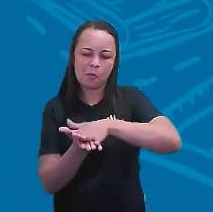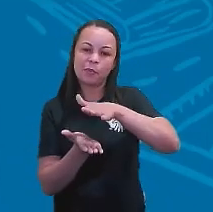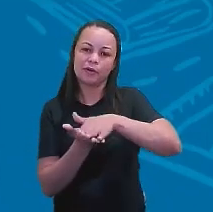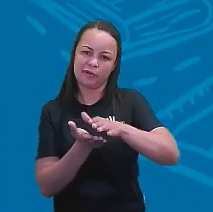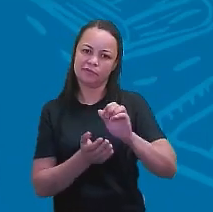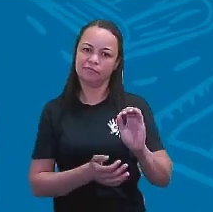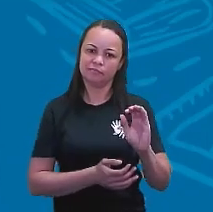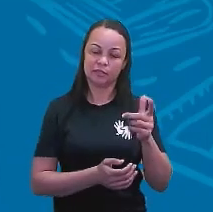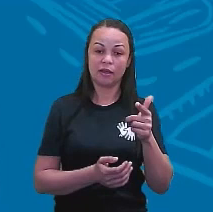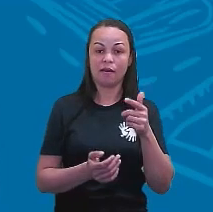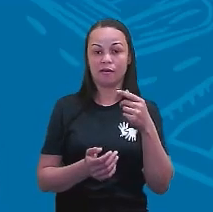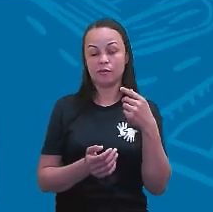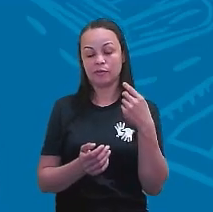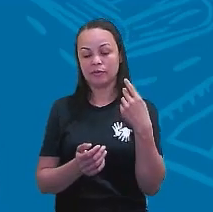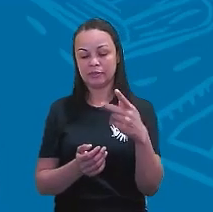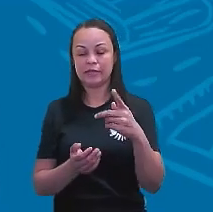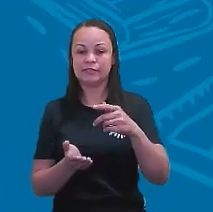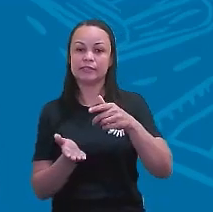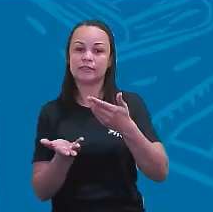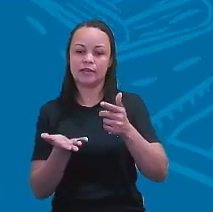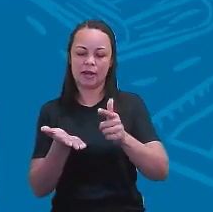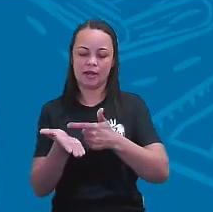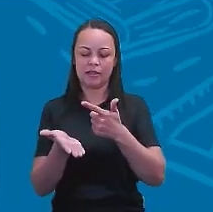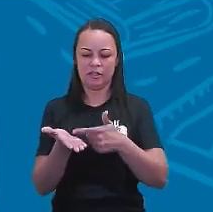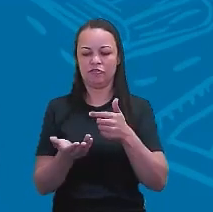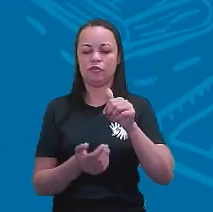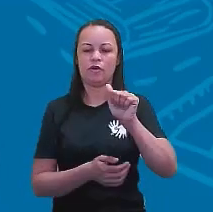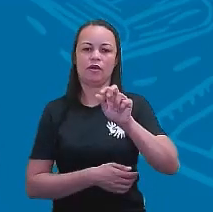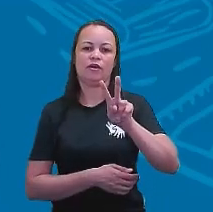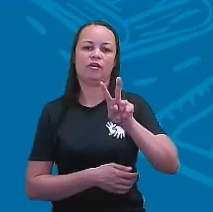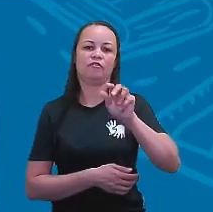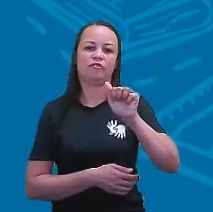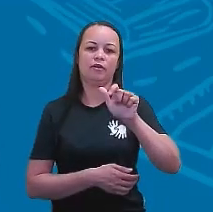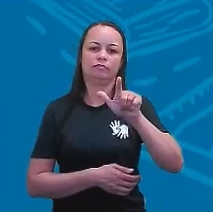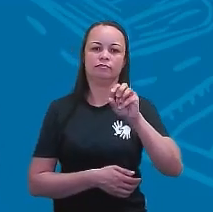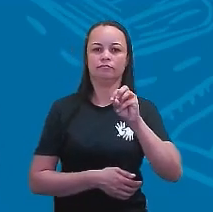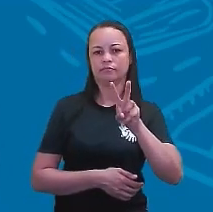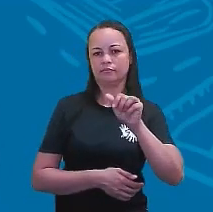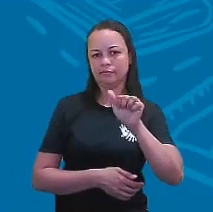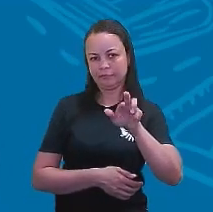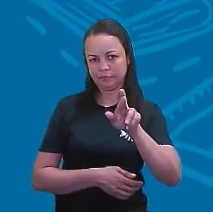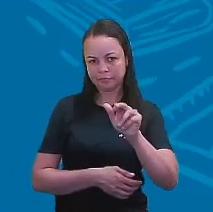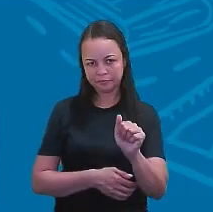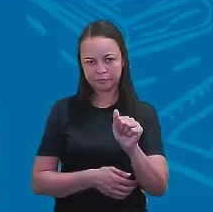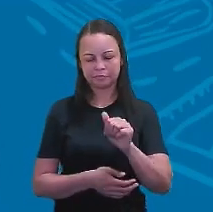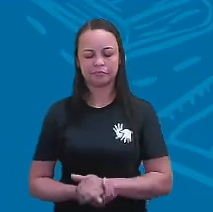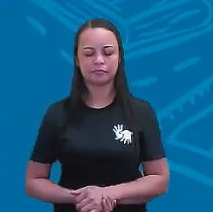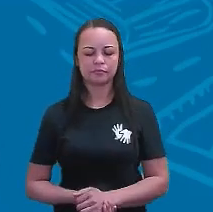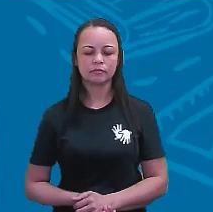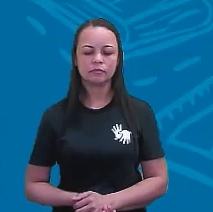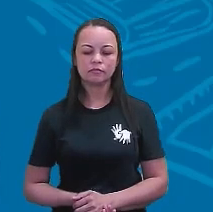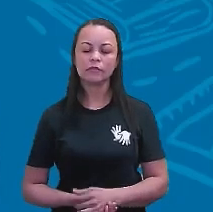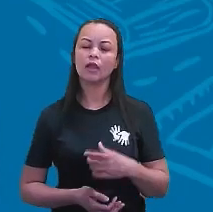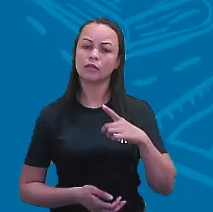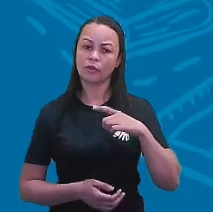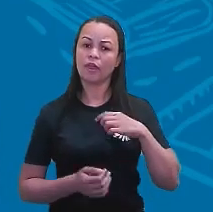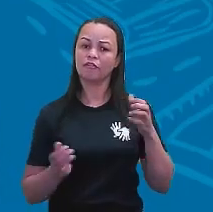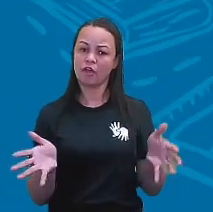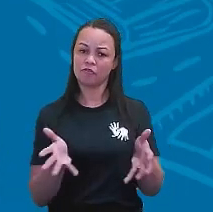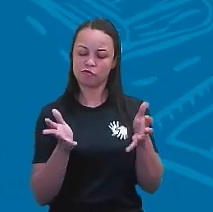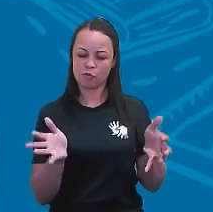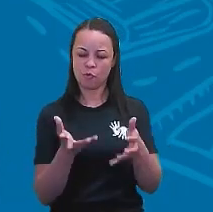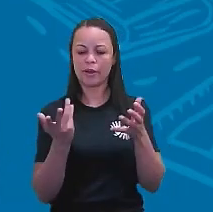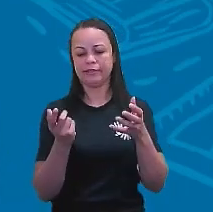claro, desse livro chamado de Avalovara. Bom, a gente já tem aí uma influência que foi a tradução para a